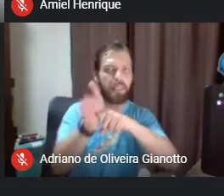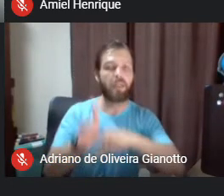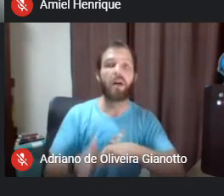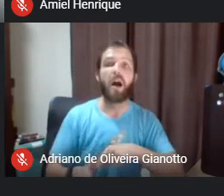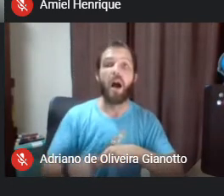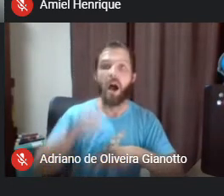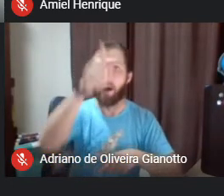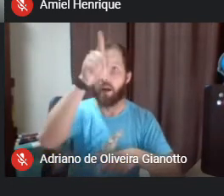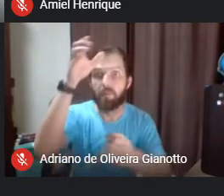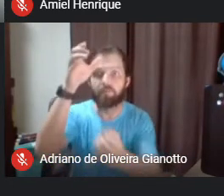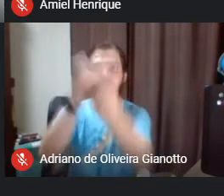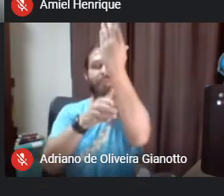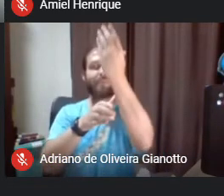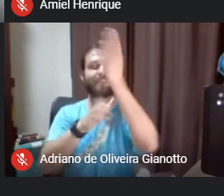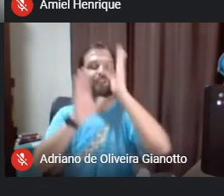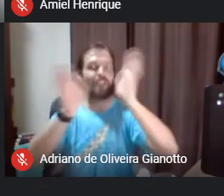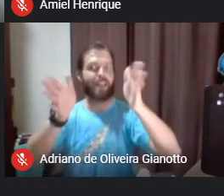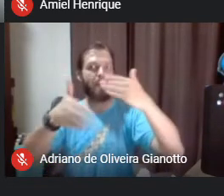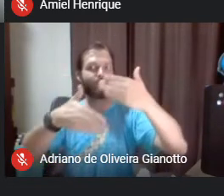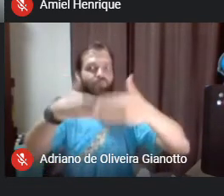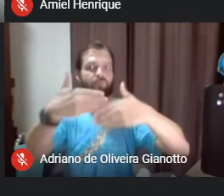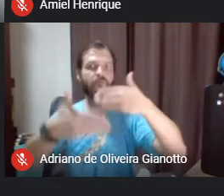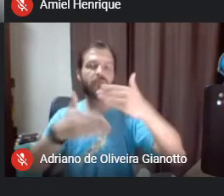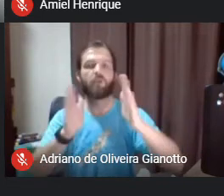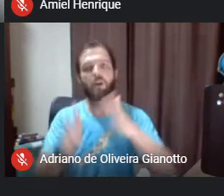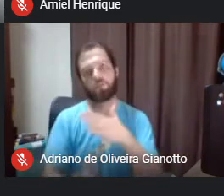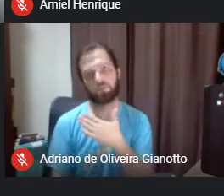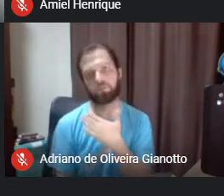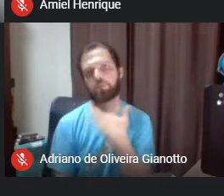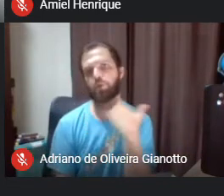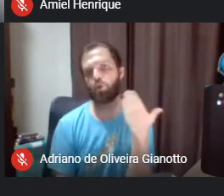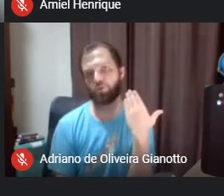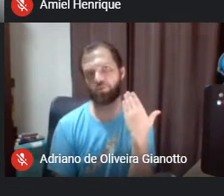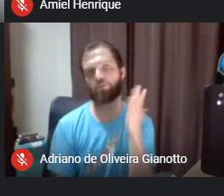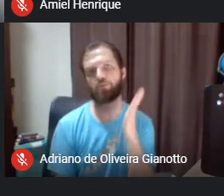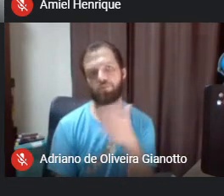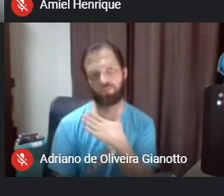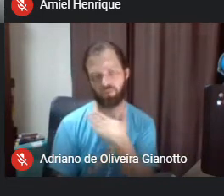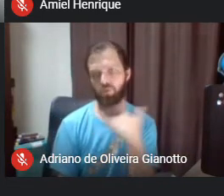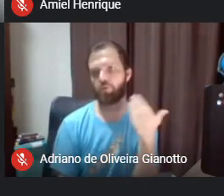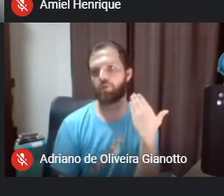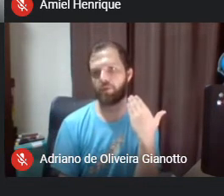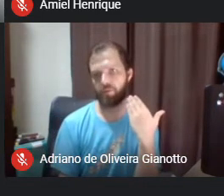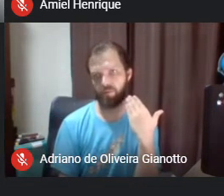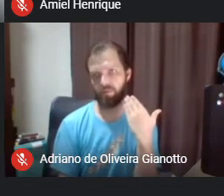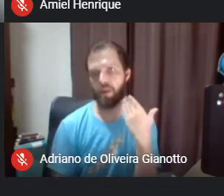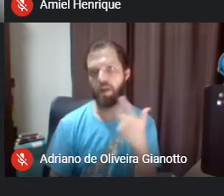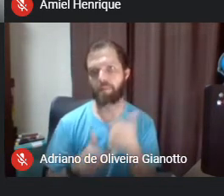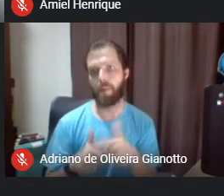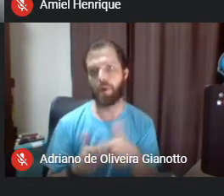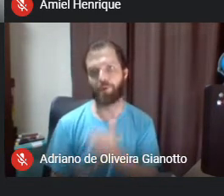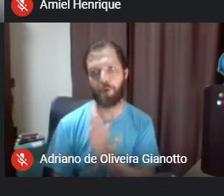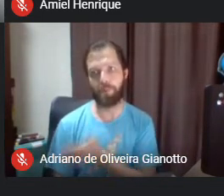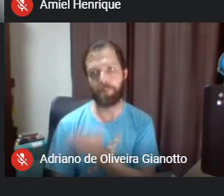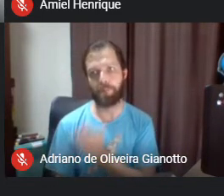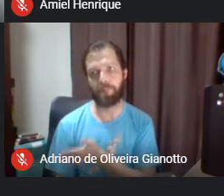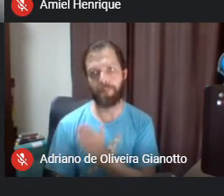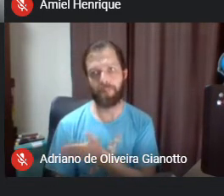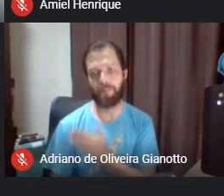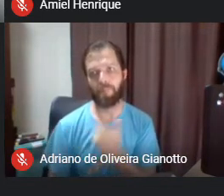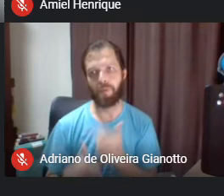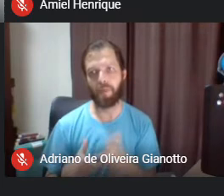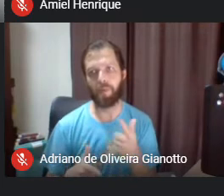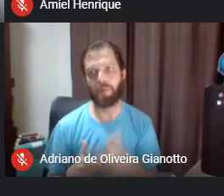1889, mais ou menos isso, e criou um INES lá também no México, uma escola lá no México, onde acabou falecendo